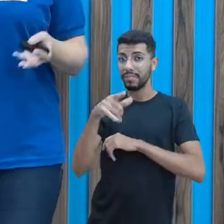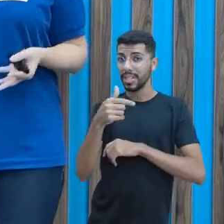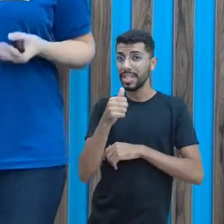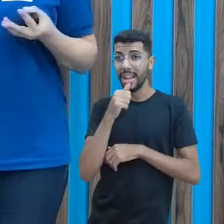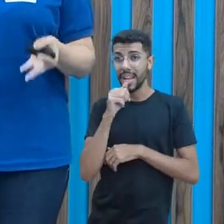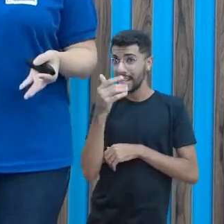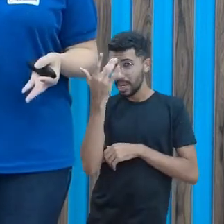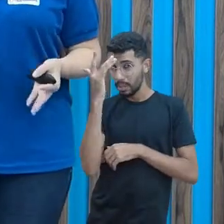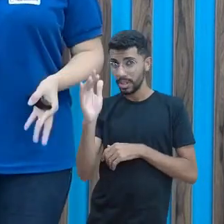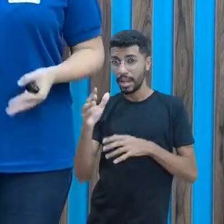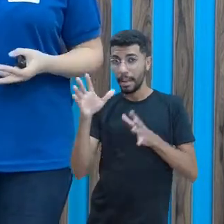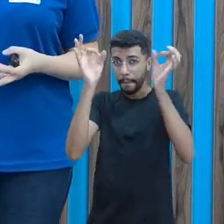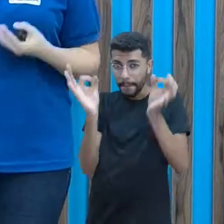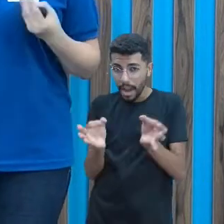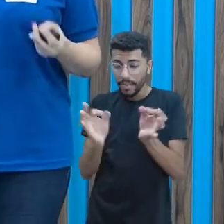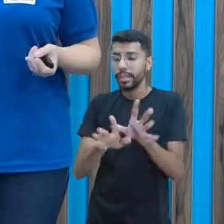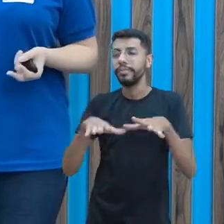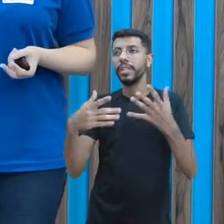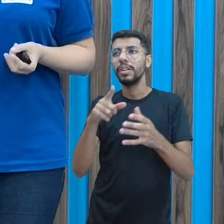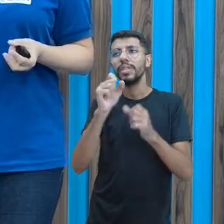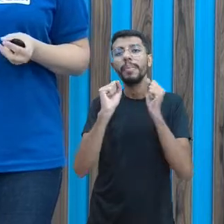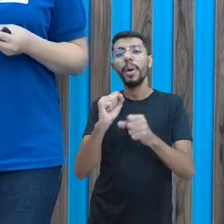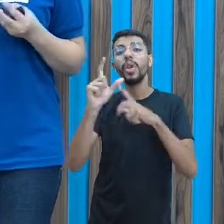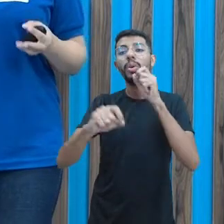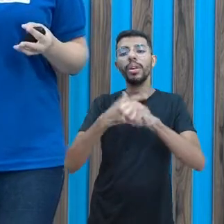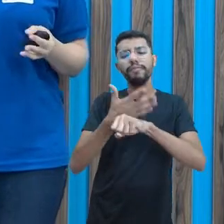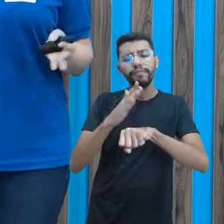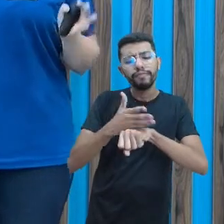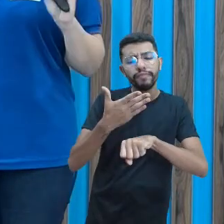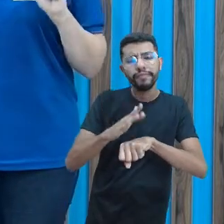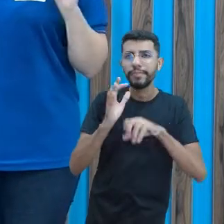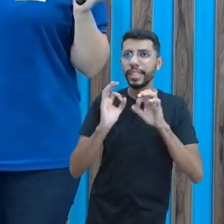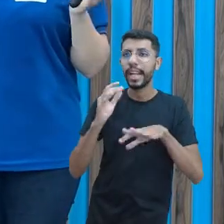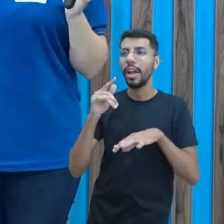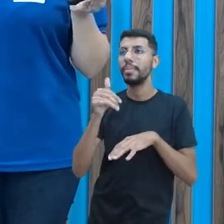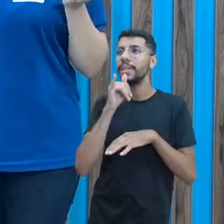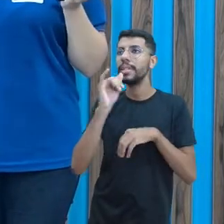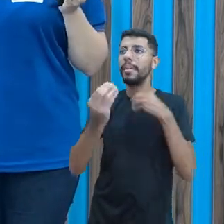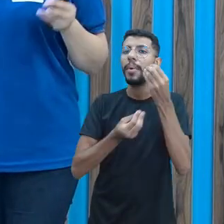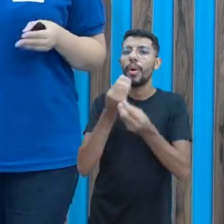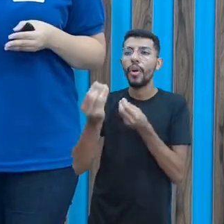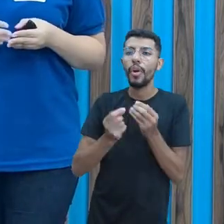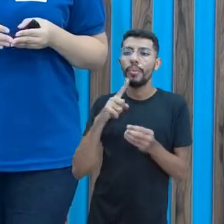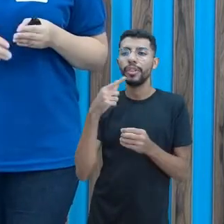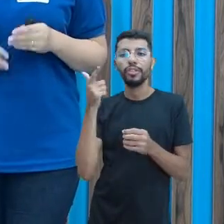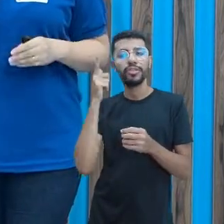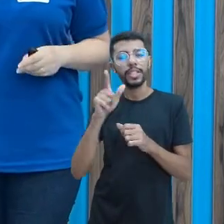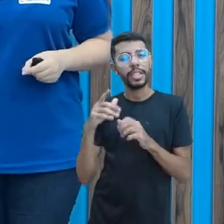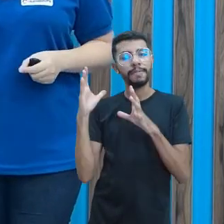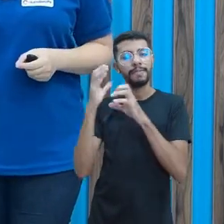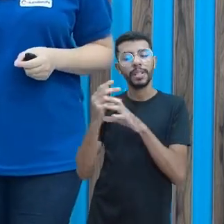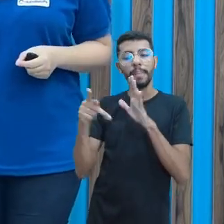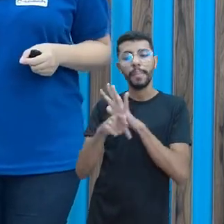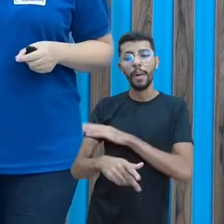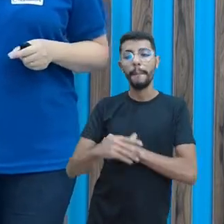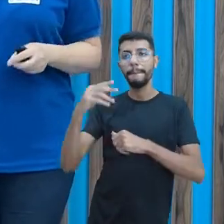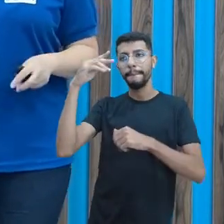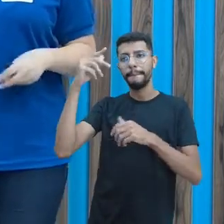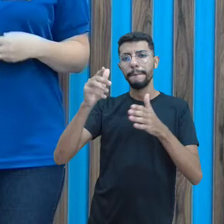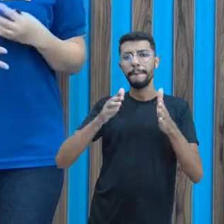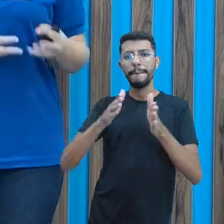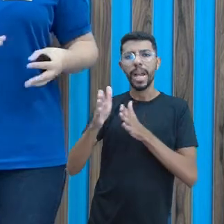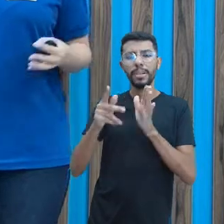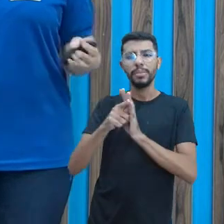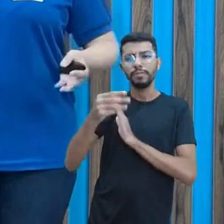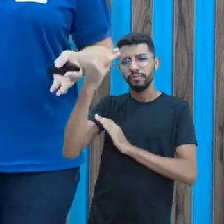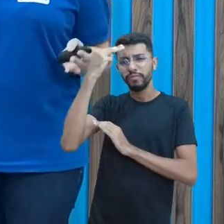começa fazendo o treino de que maneira a gente consegue trabalhar essa parte lógica para calcular alguns percentuais